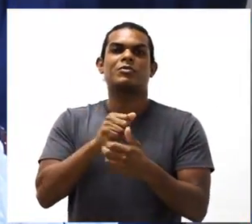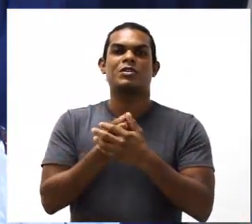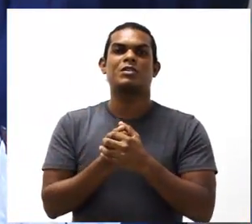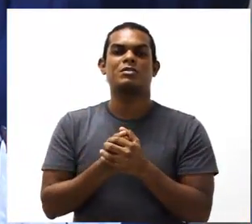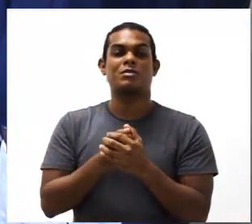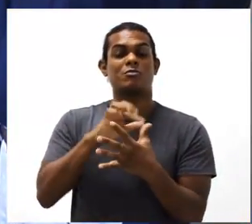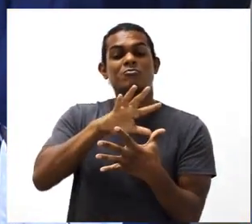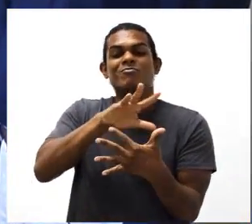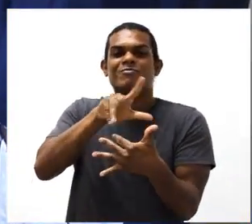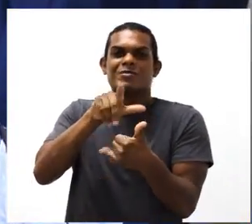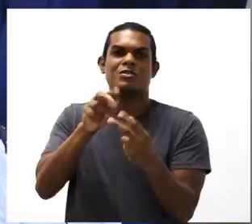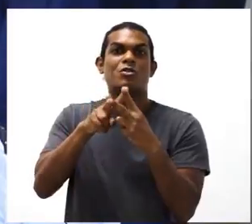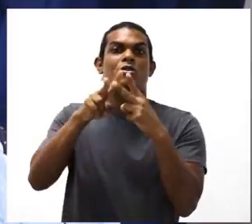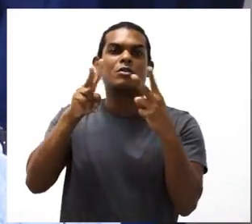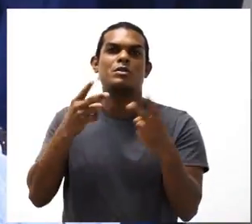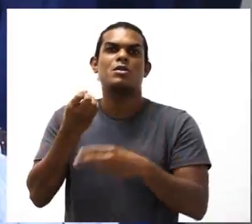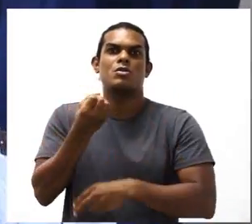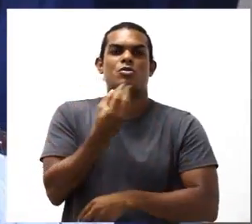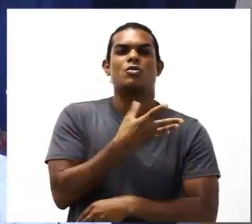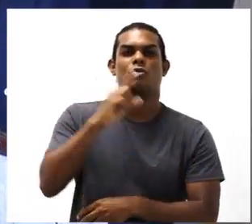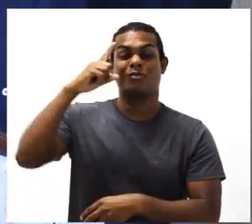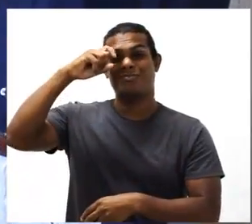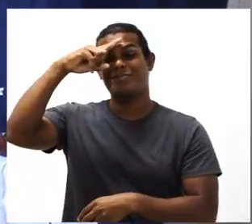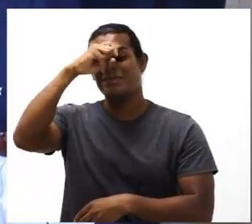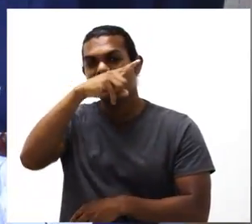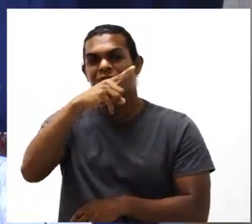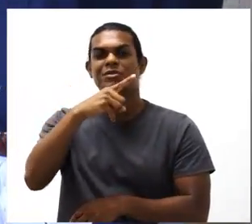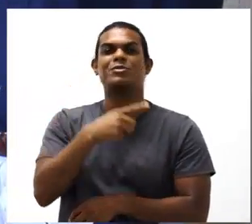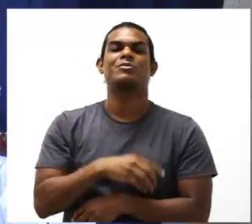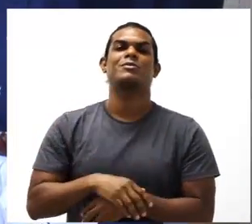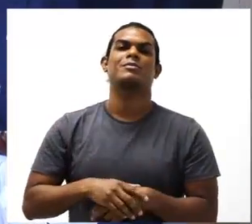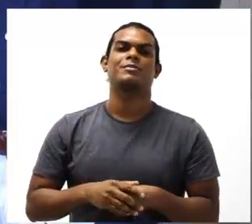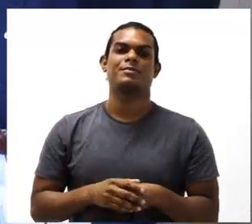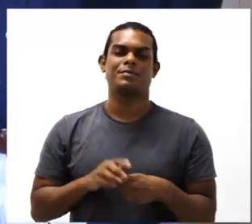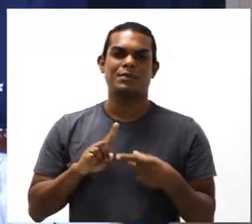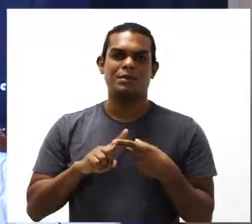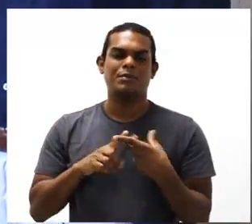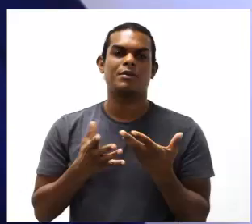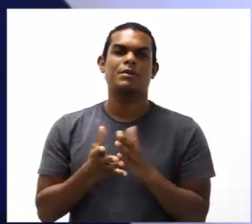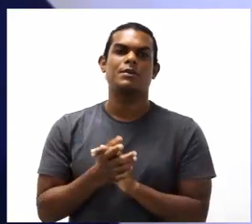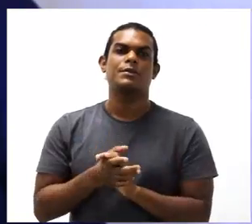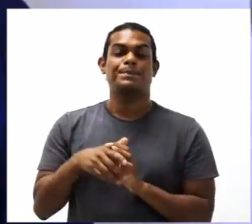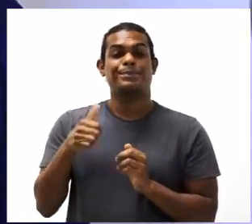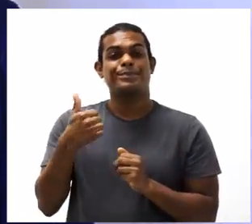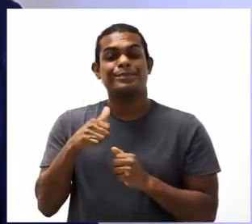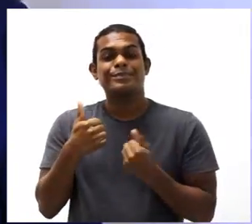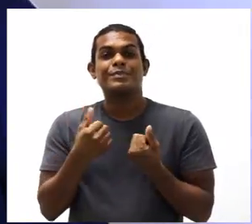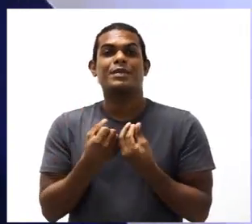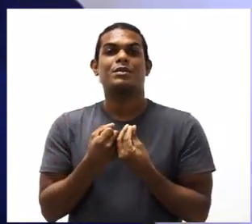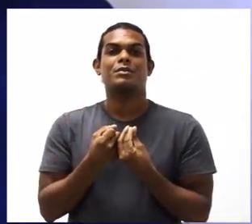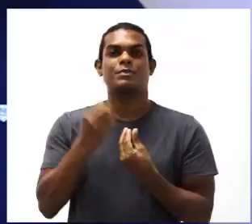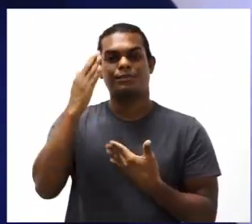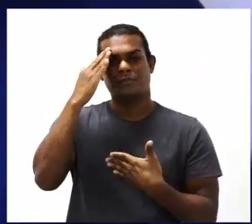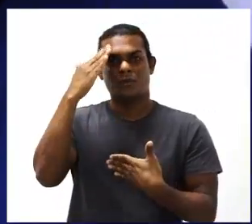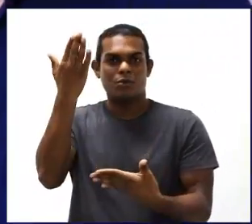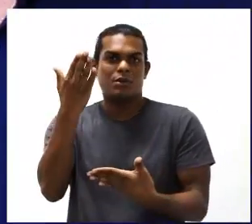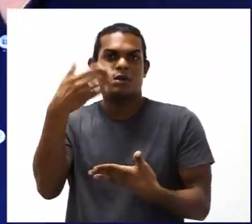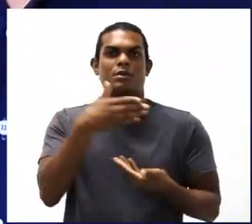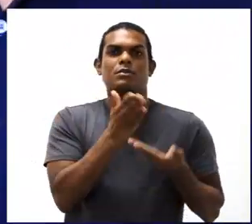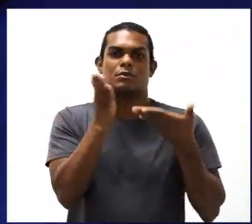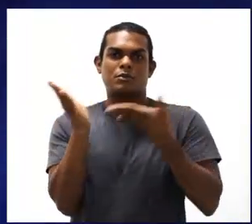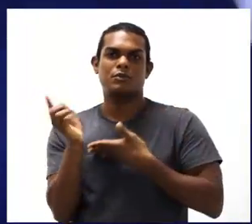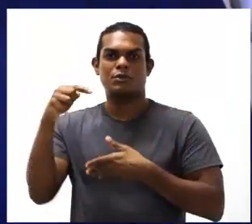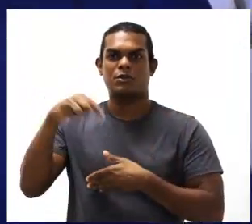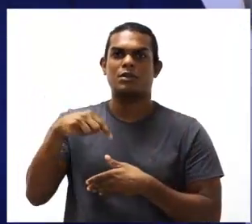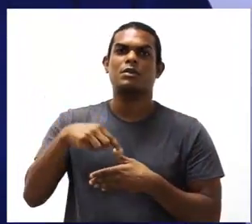universo virtual, né, que é tão complexo e novo para muita gente. Então, primeiro, eu gostaria de agradecer o convite de estar